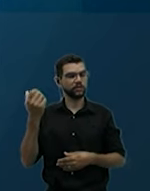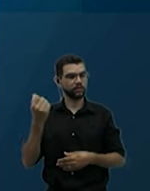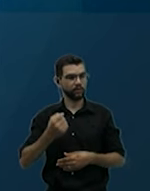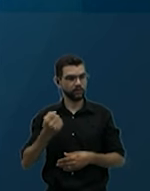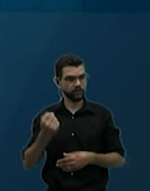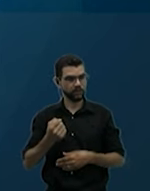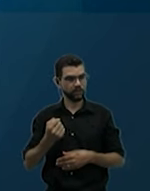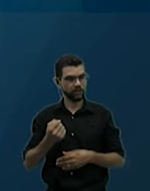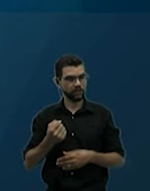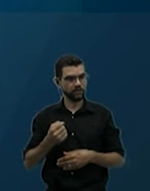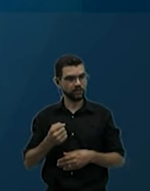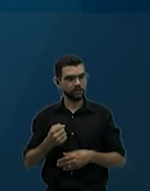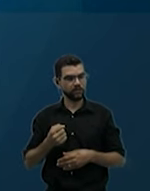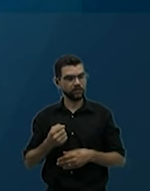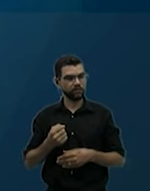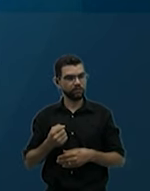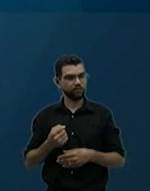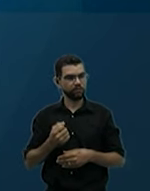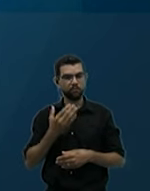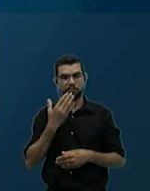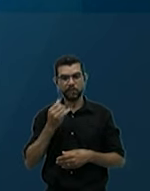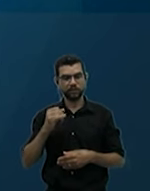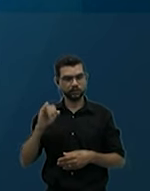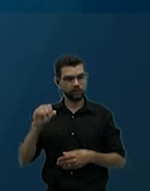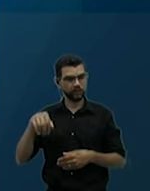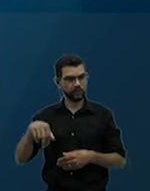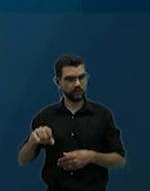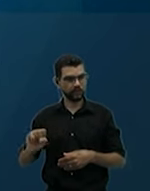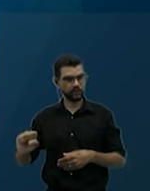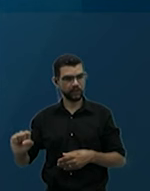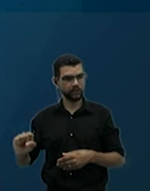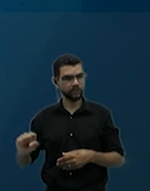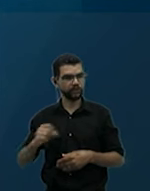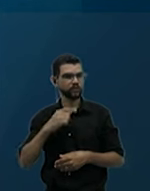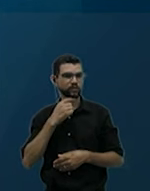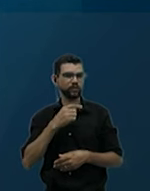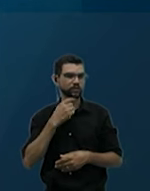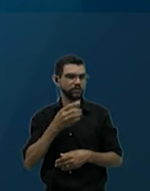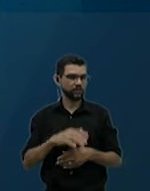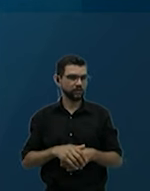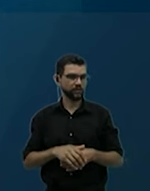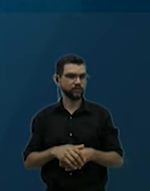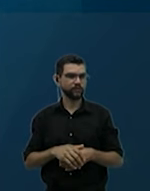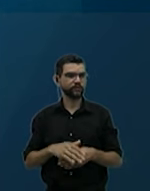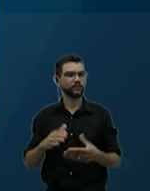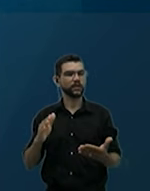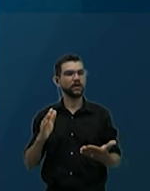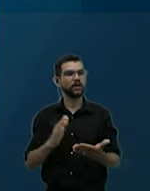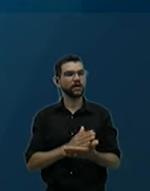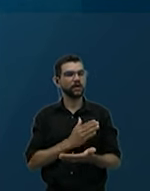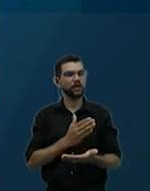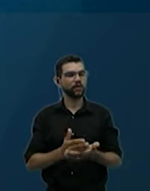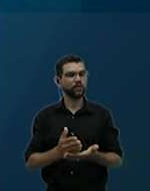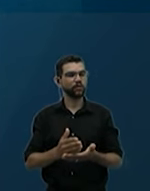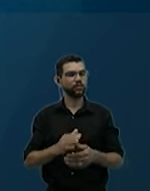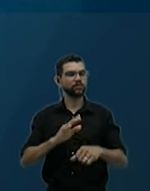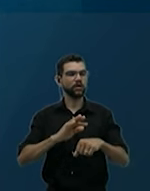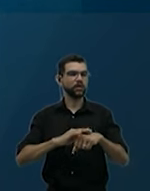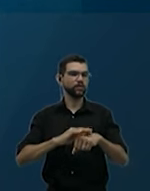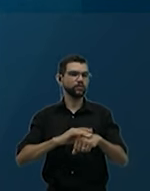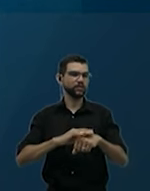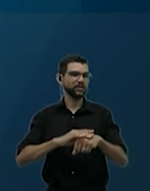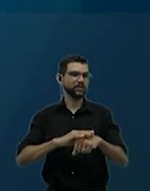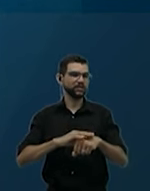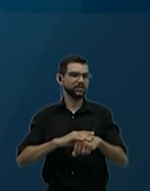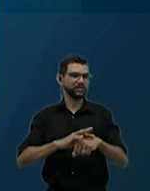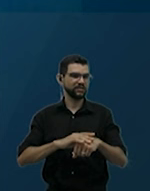cidadão acontece, ele fica doente, ele cai, ele não tem como mais prover o seu próprio sustento e ele vai lá e recorre ao